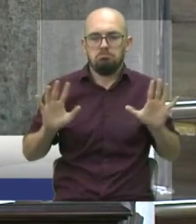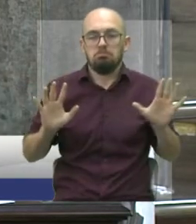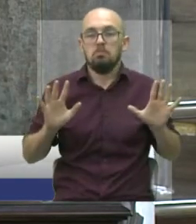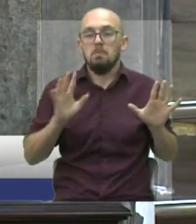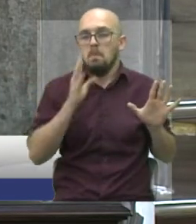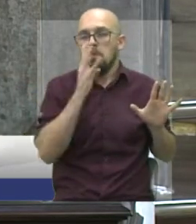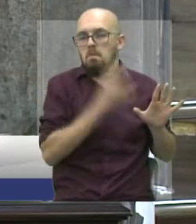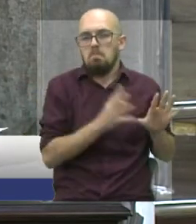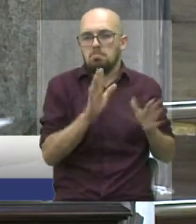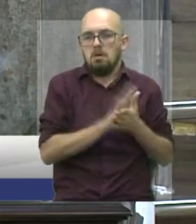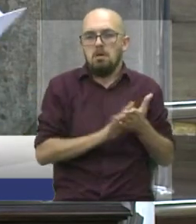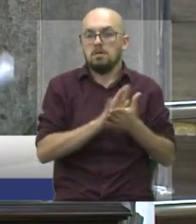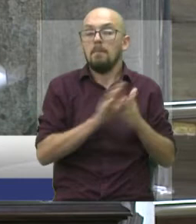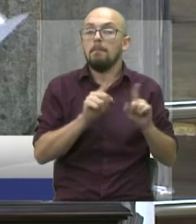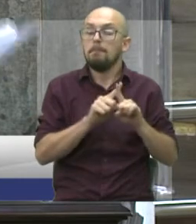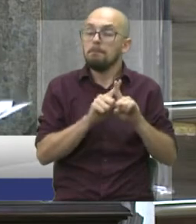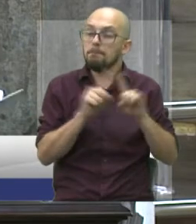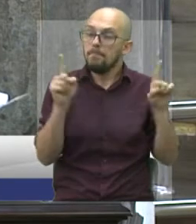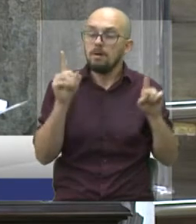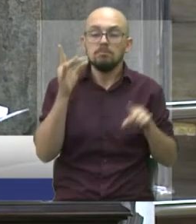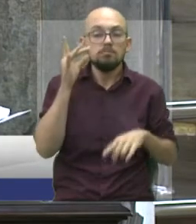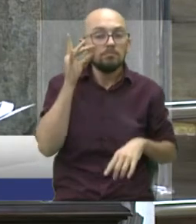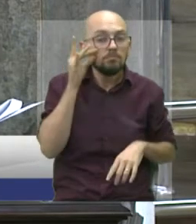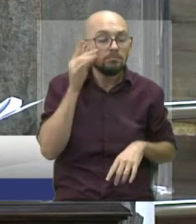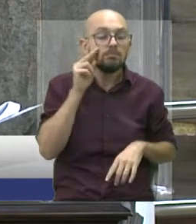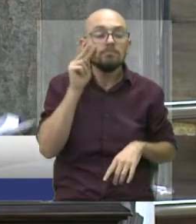mas nós temos que investigar.